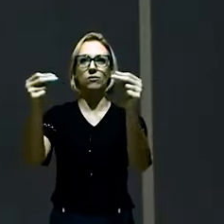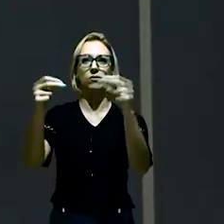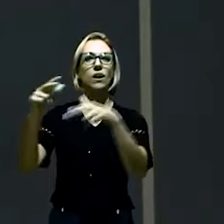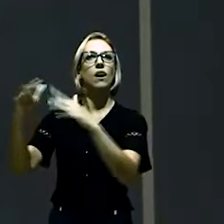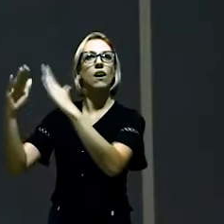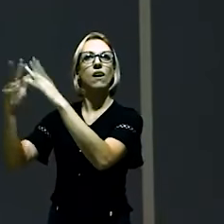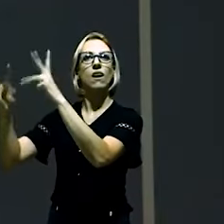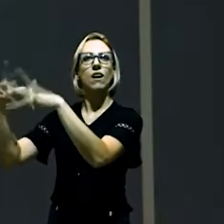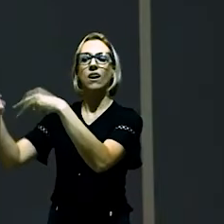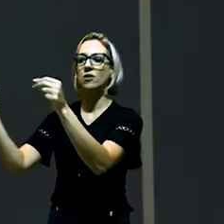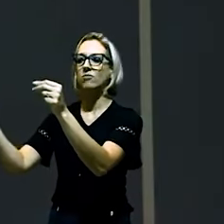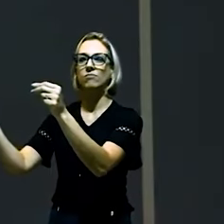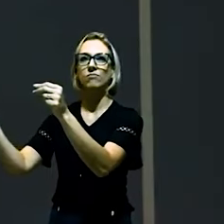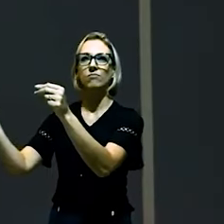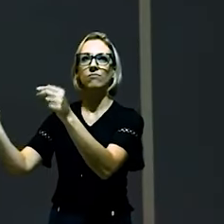peculiaridade.